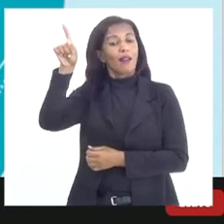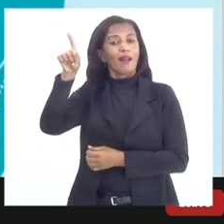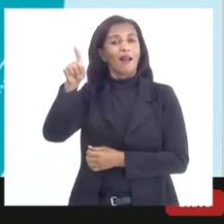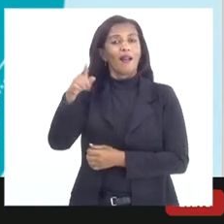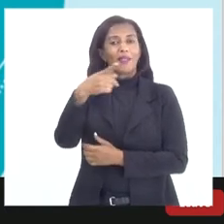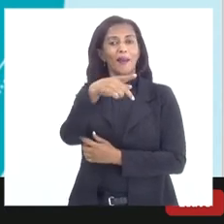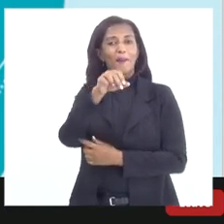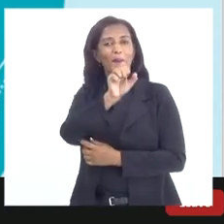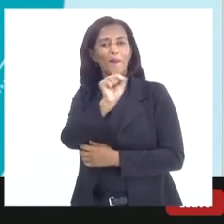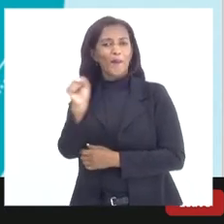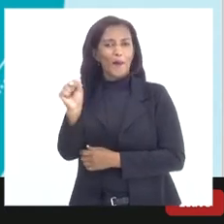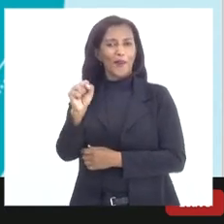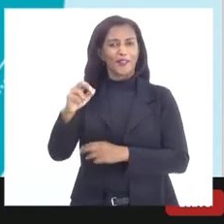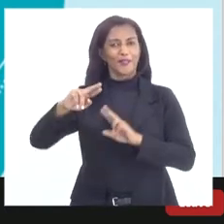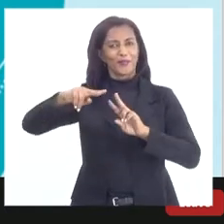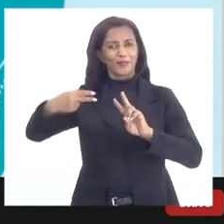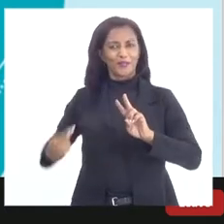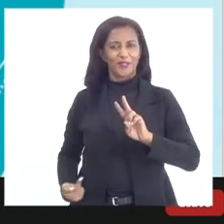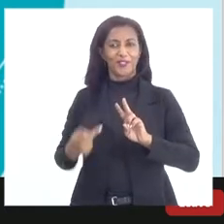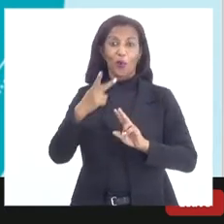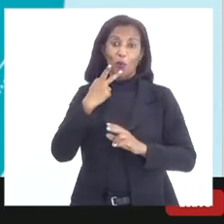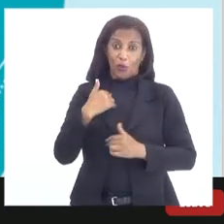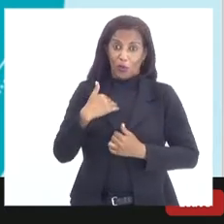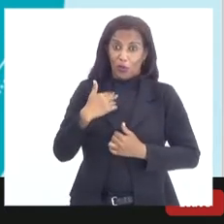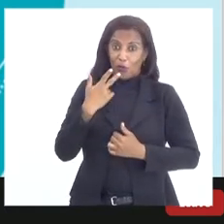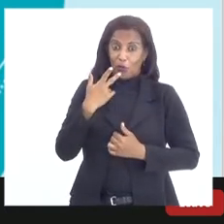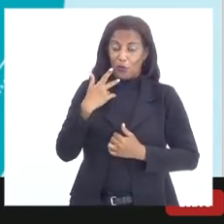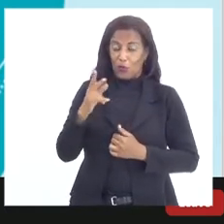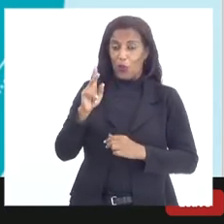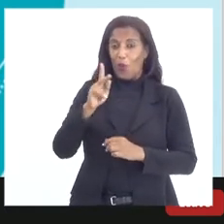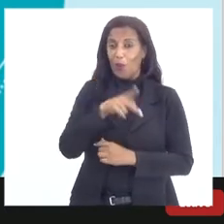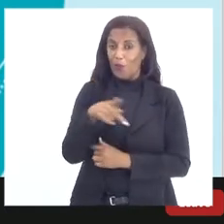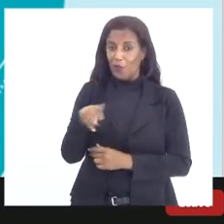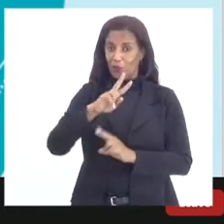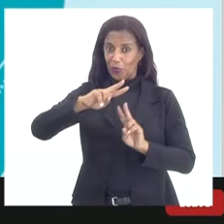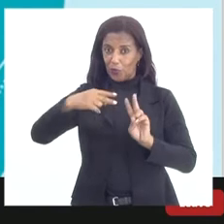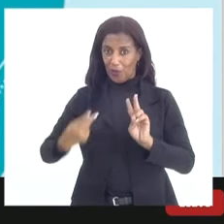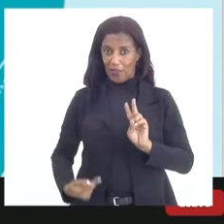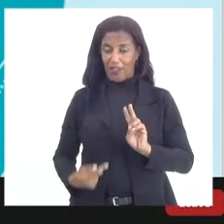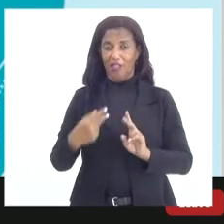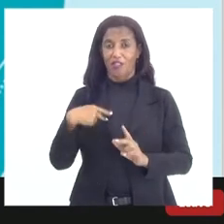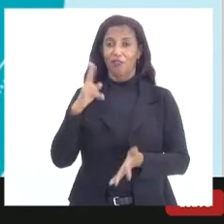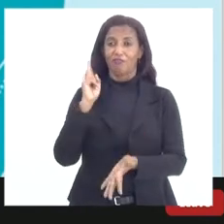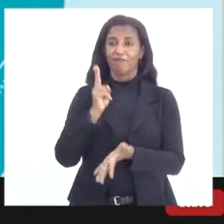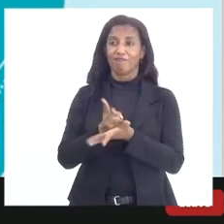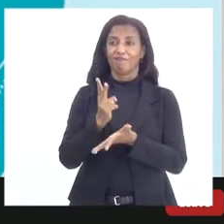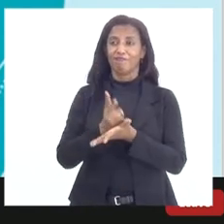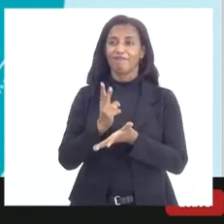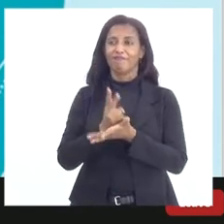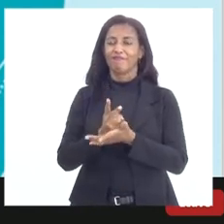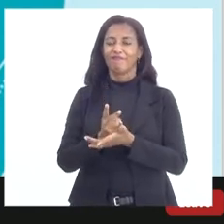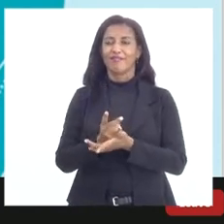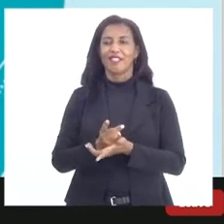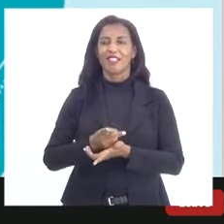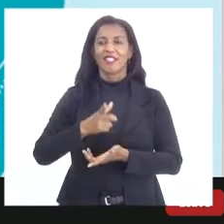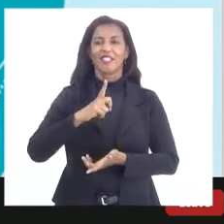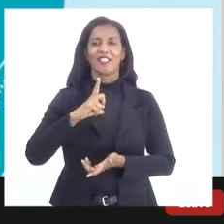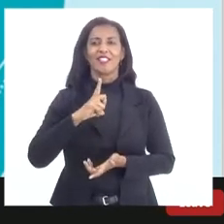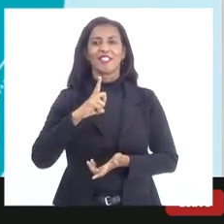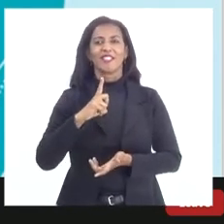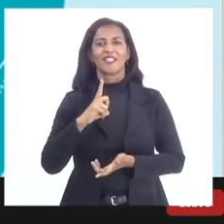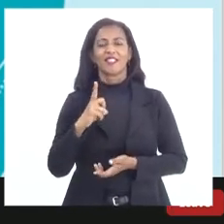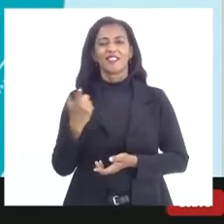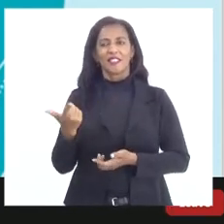UERJ, e aqui, já que eu estou falando da UERJ, sou professora da UERJ, também sempre contar com a colaboração